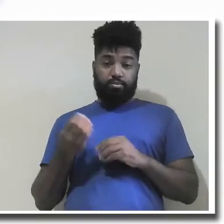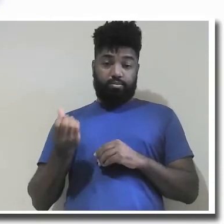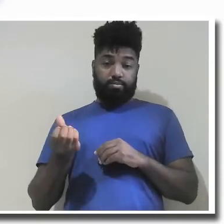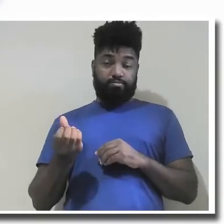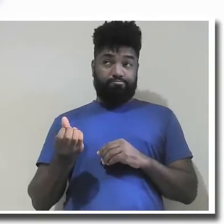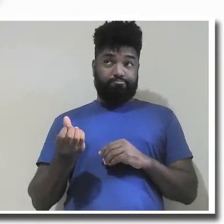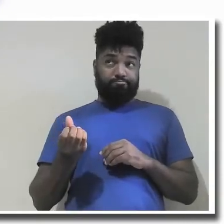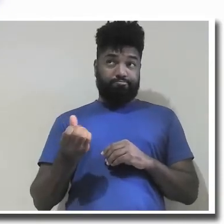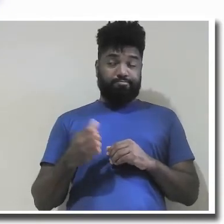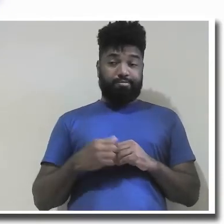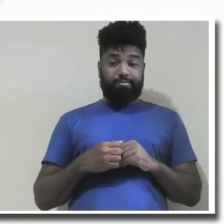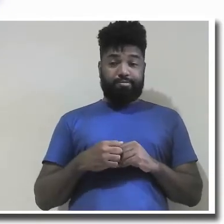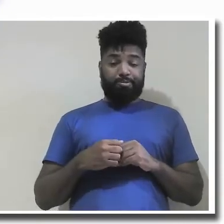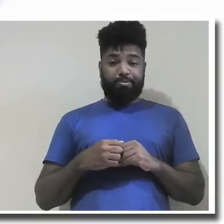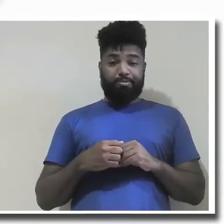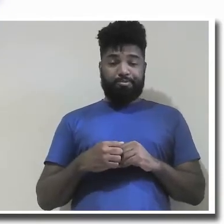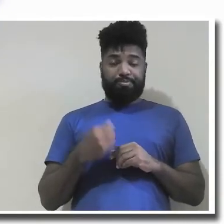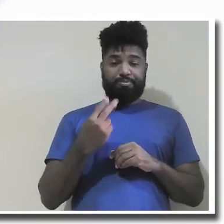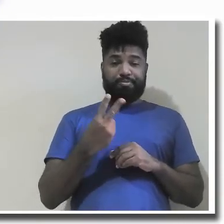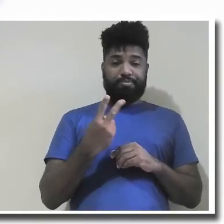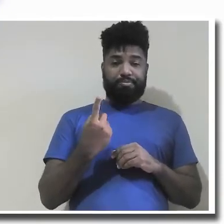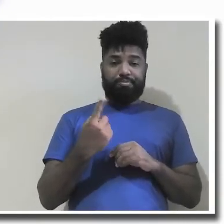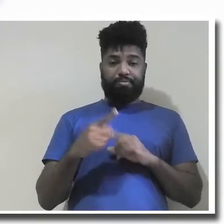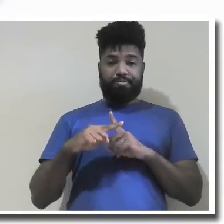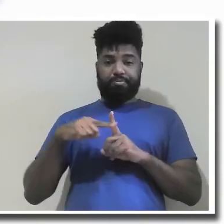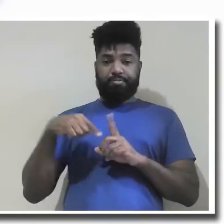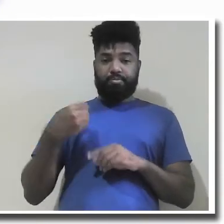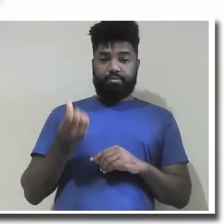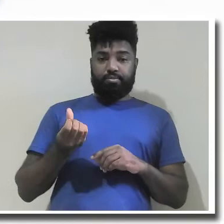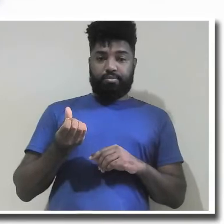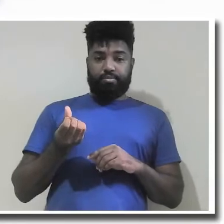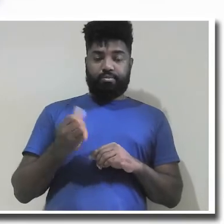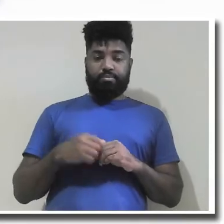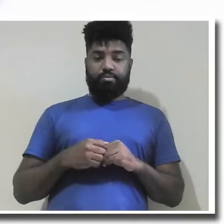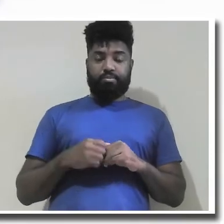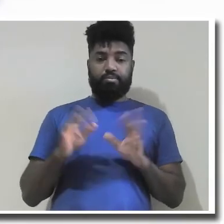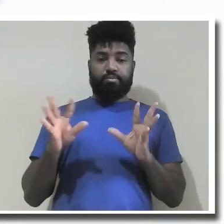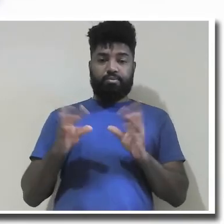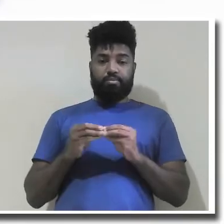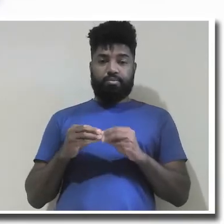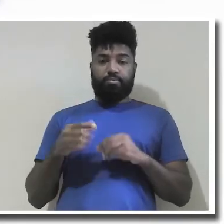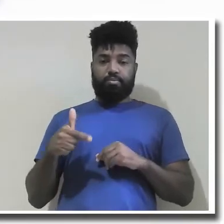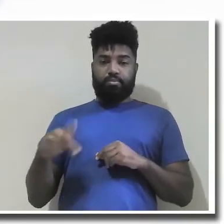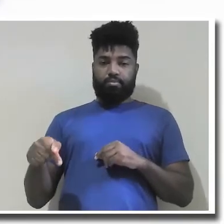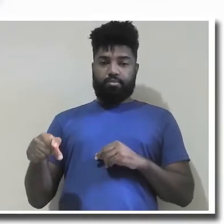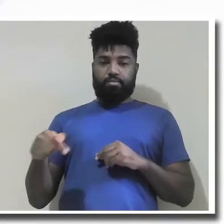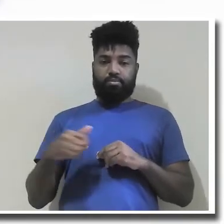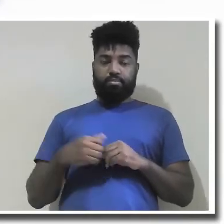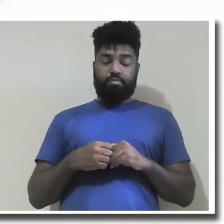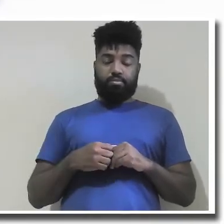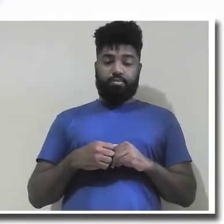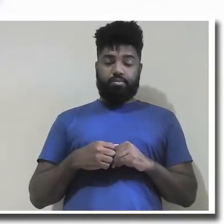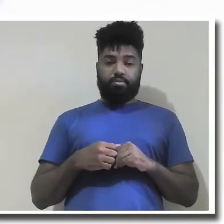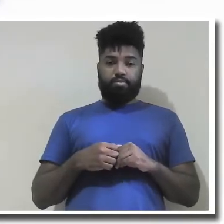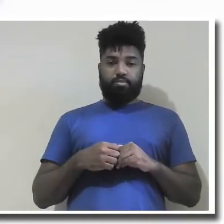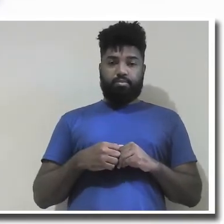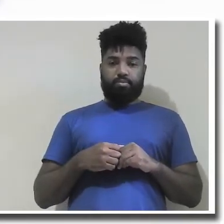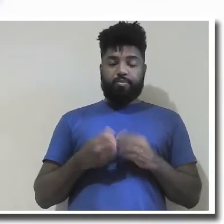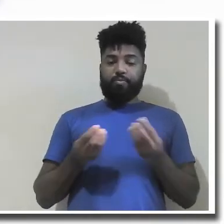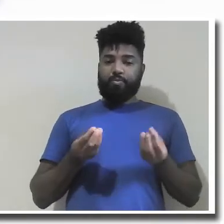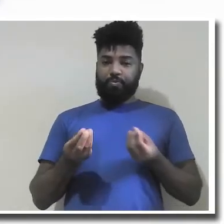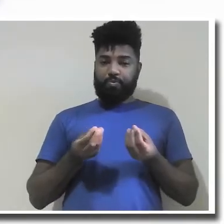6. 21 mais 6, 27. Então, ambas as